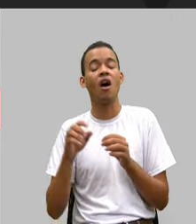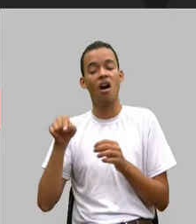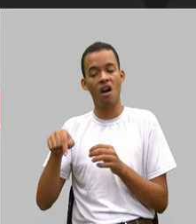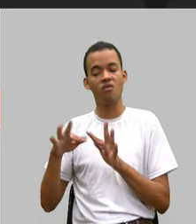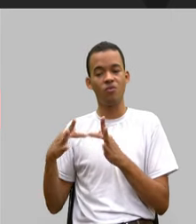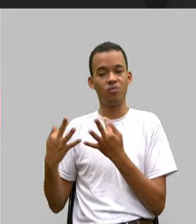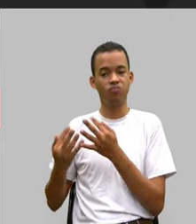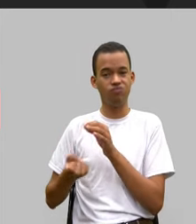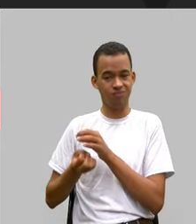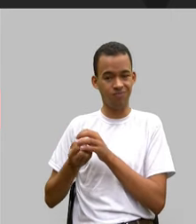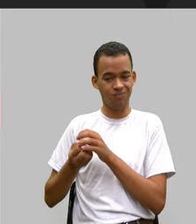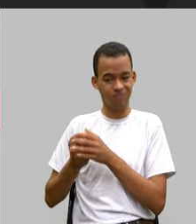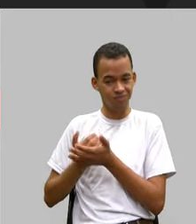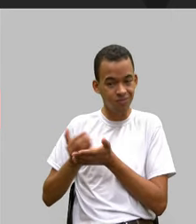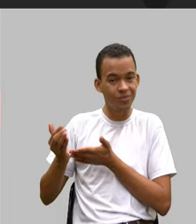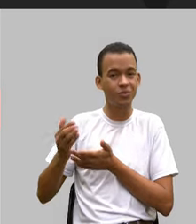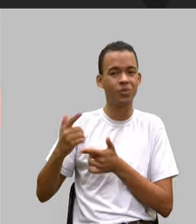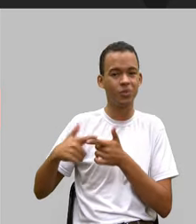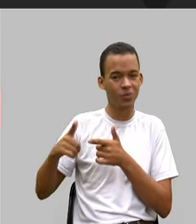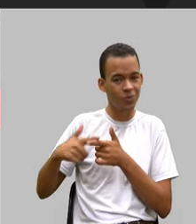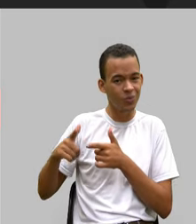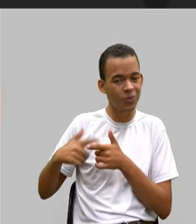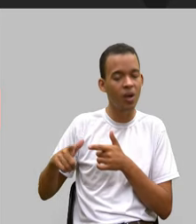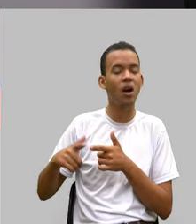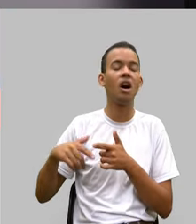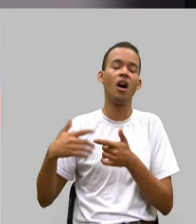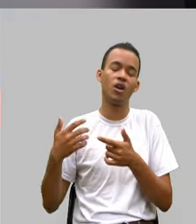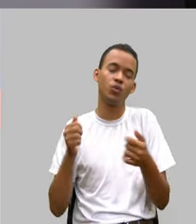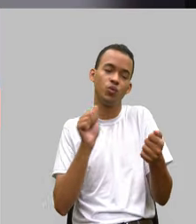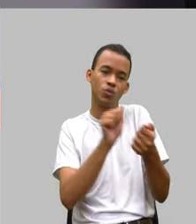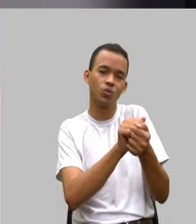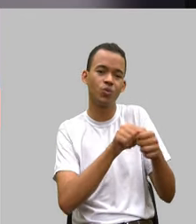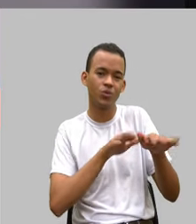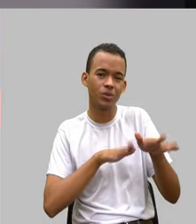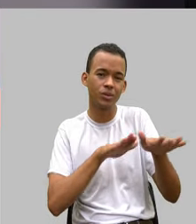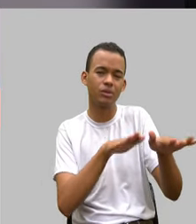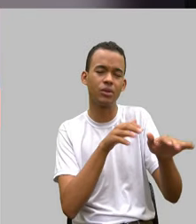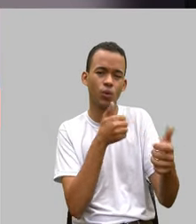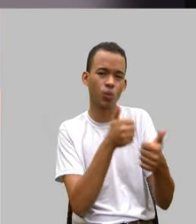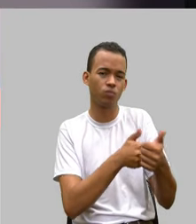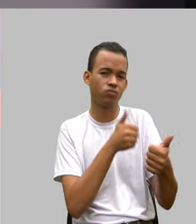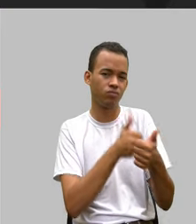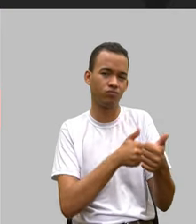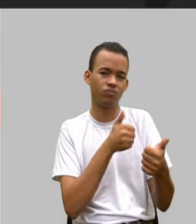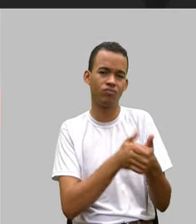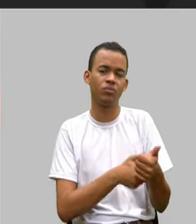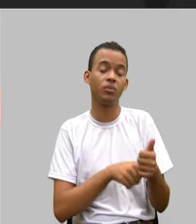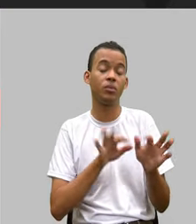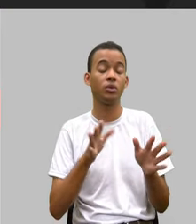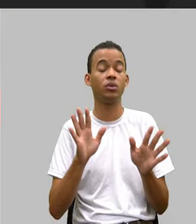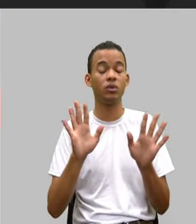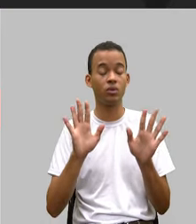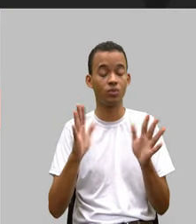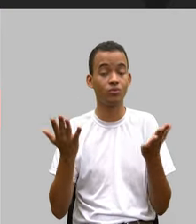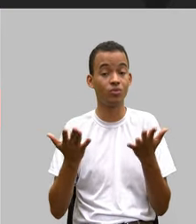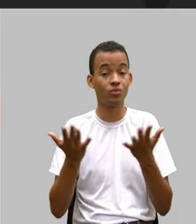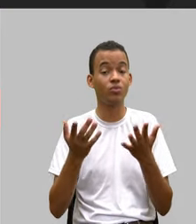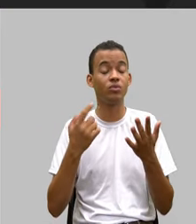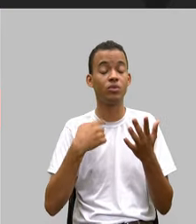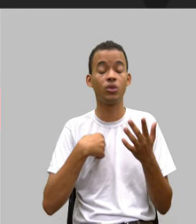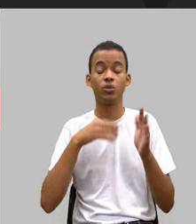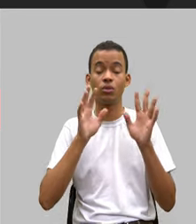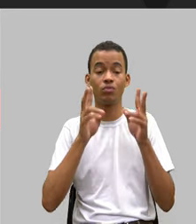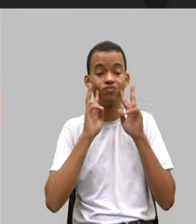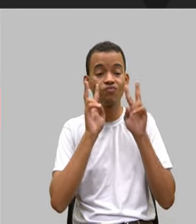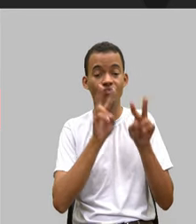as pessoas terem a vida transformada depois de submeterem ao tratamento então eu já